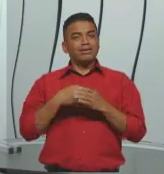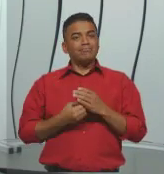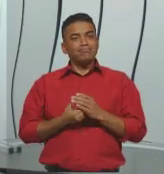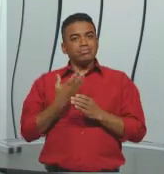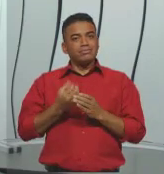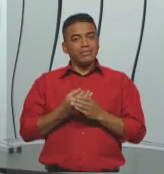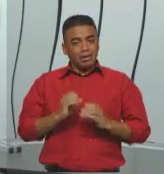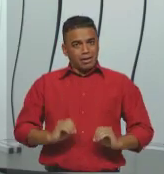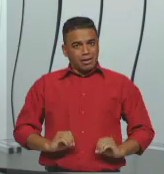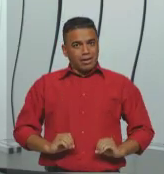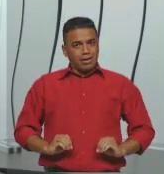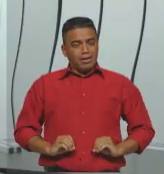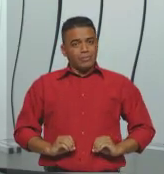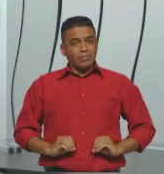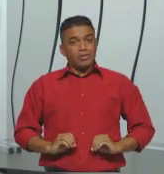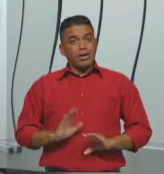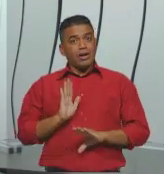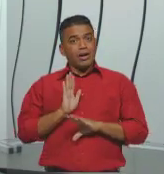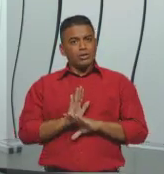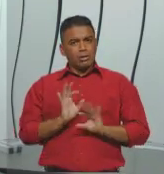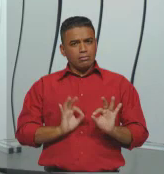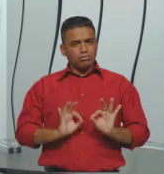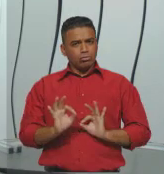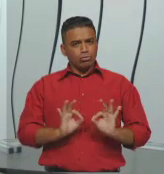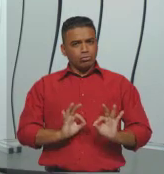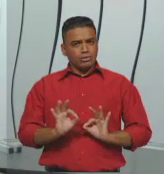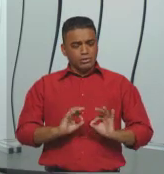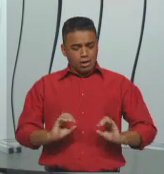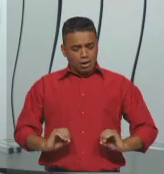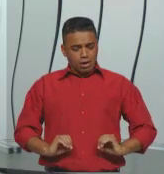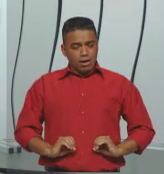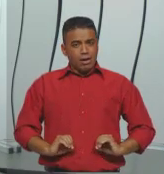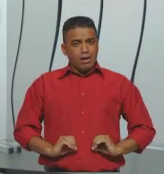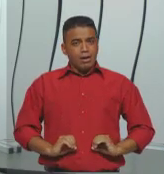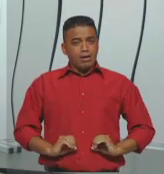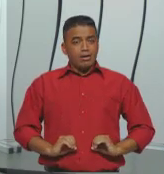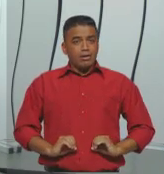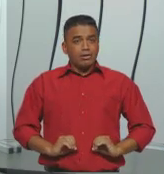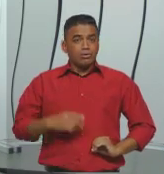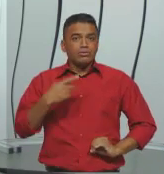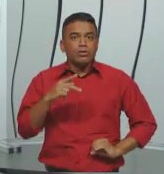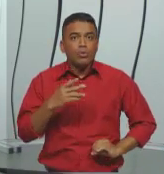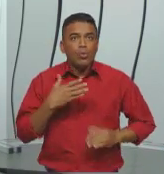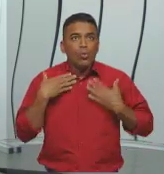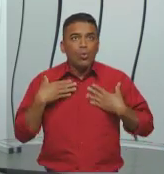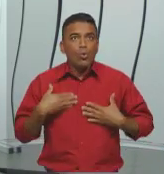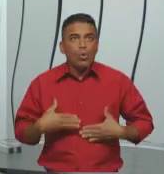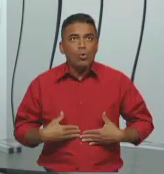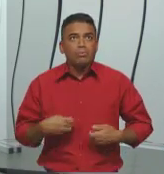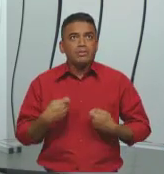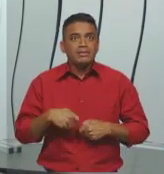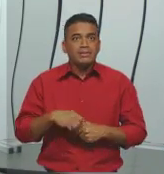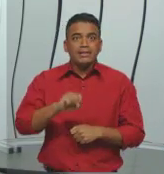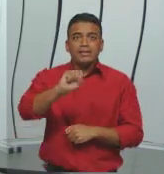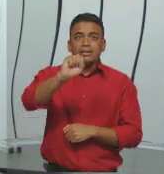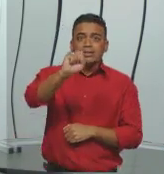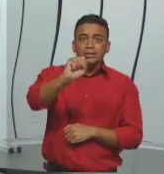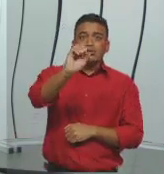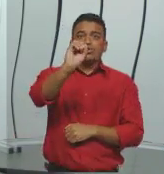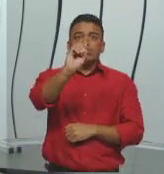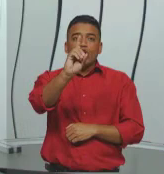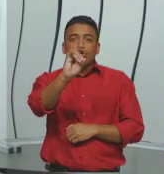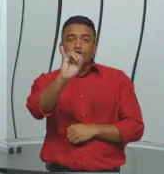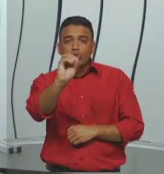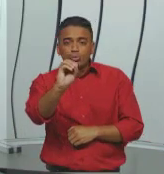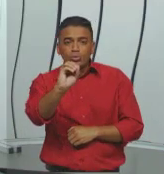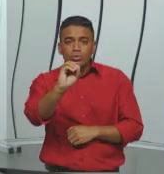rins. Eles vão ajudar a controlar a função dos rins. Quando o seu corpo precisa de mais sódio, então nos rins,